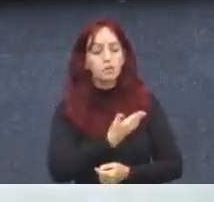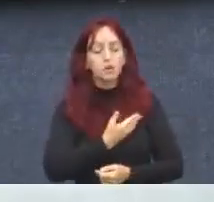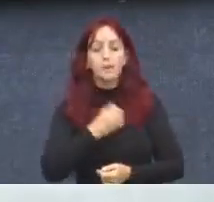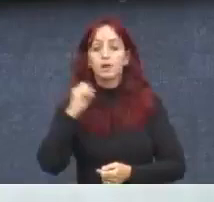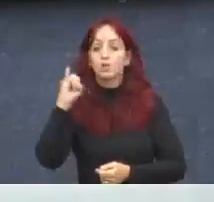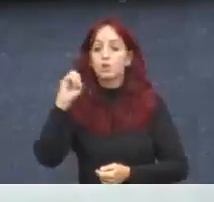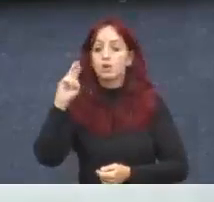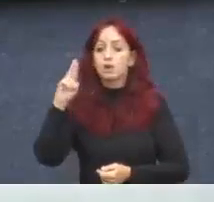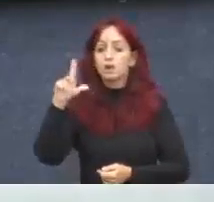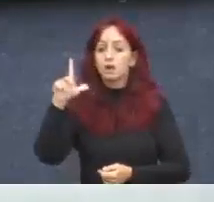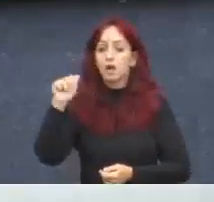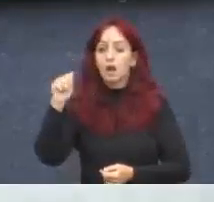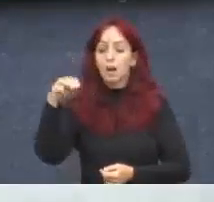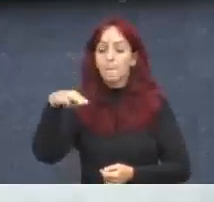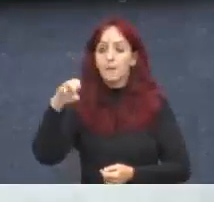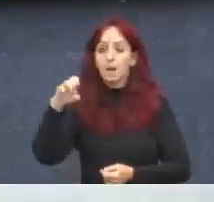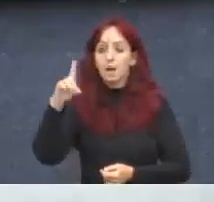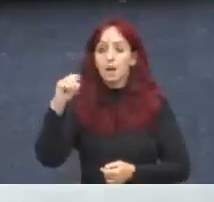esta sessão.